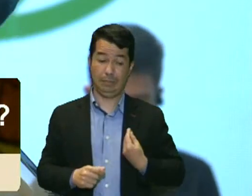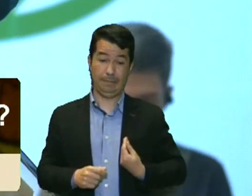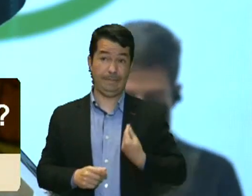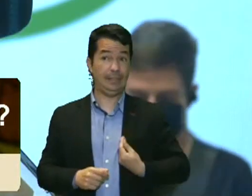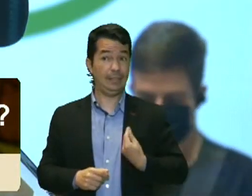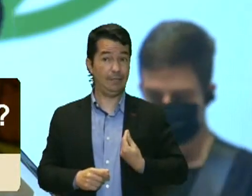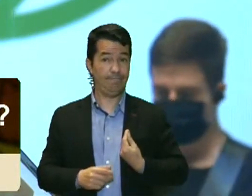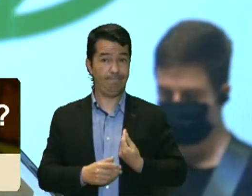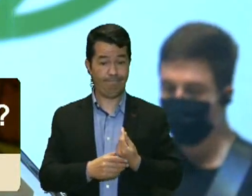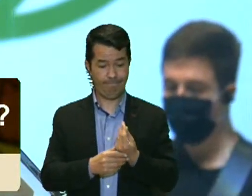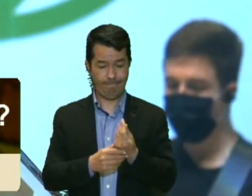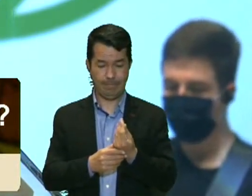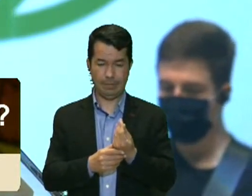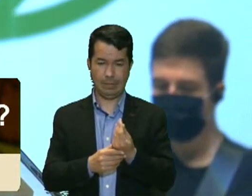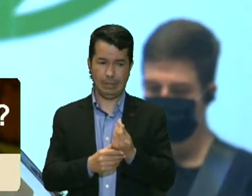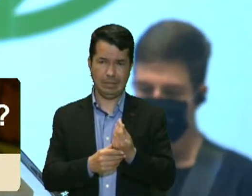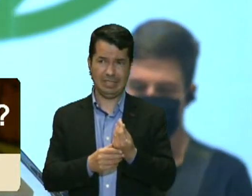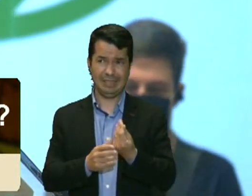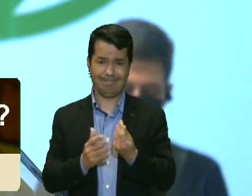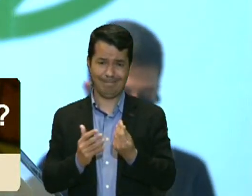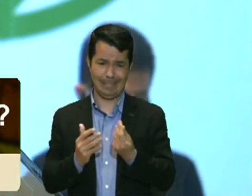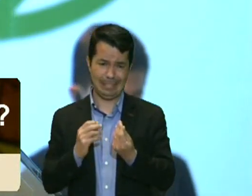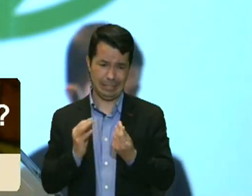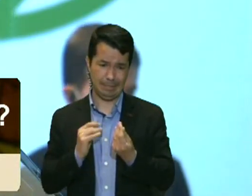Deixa de tomar as decisões e depois orar.